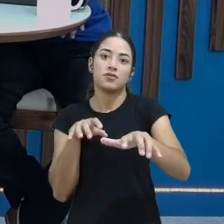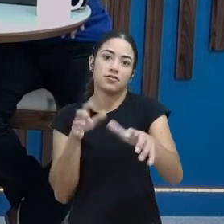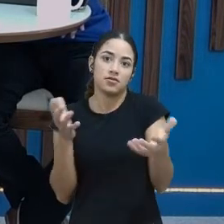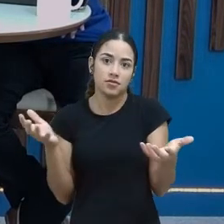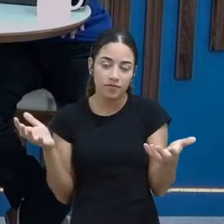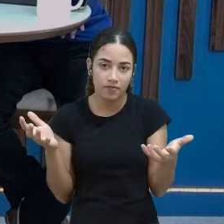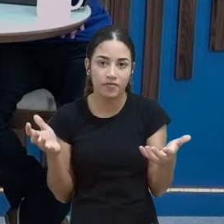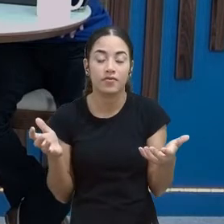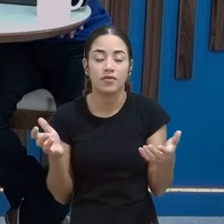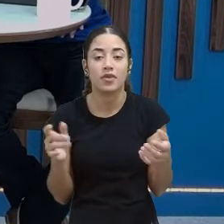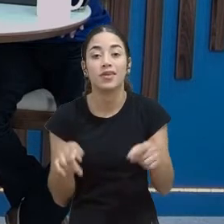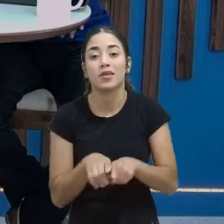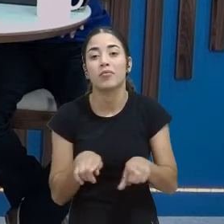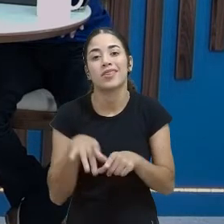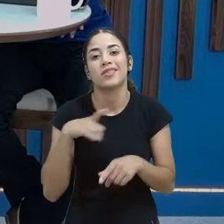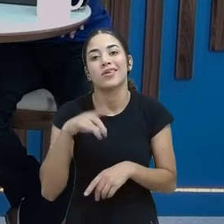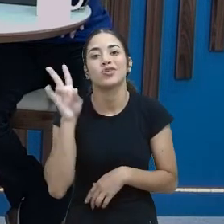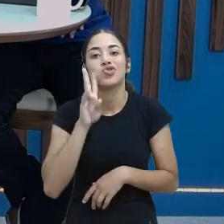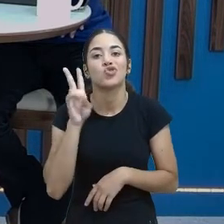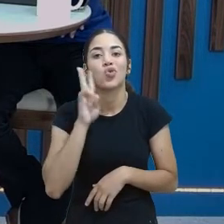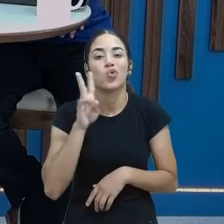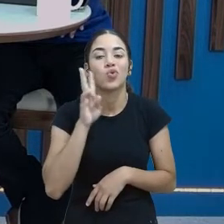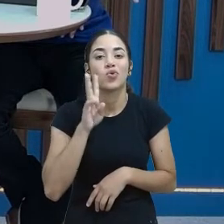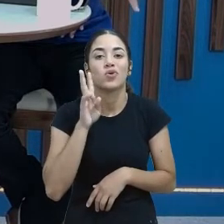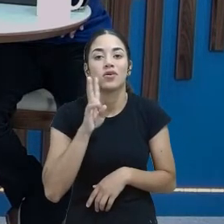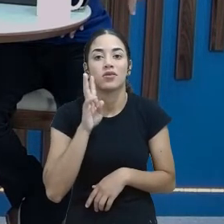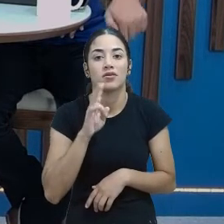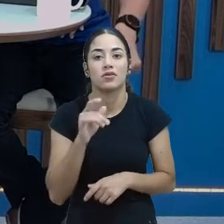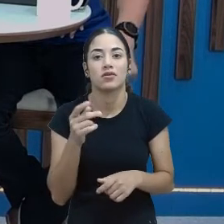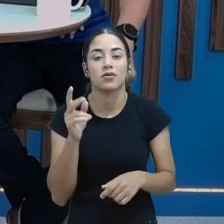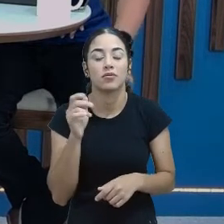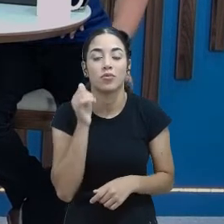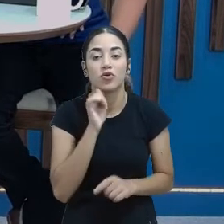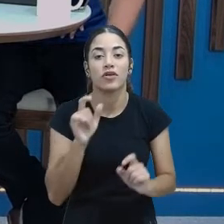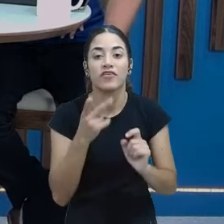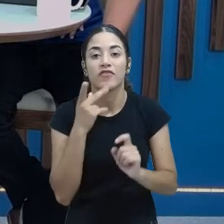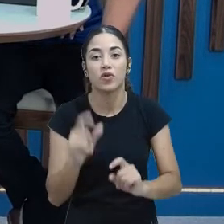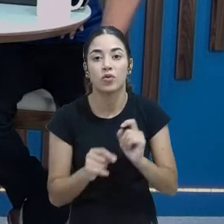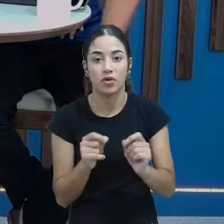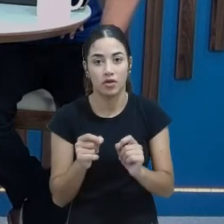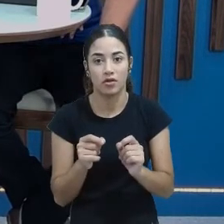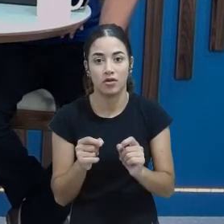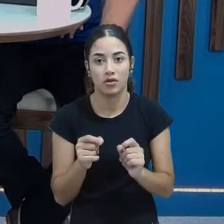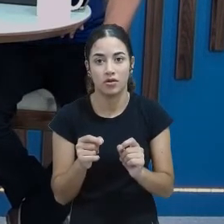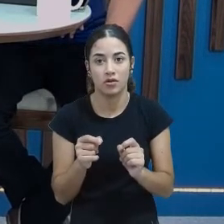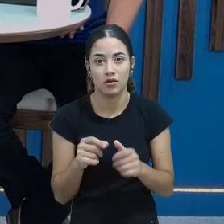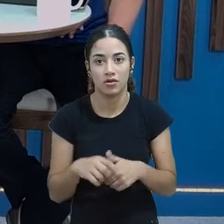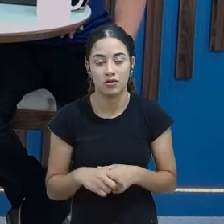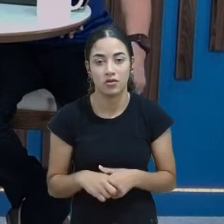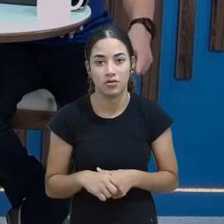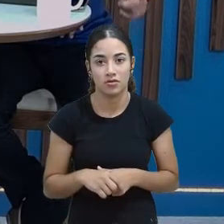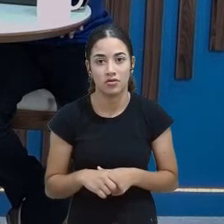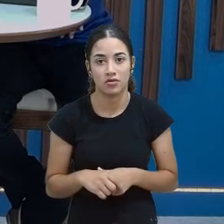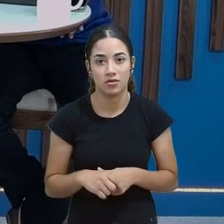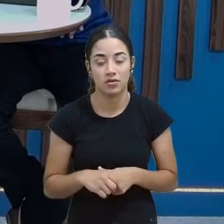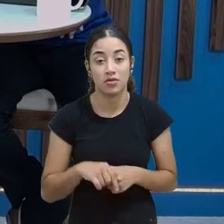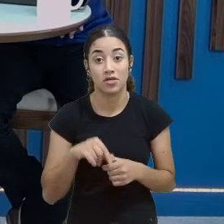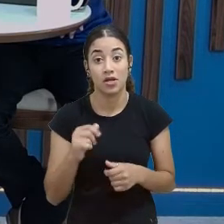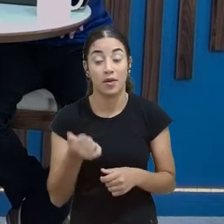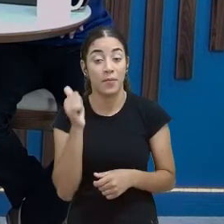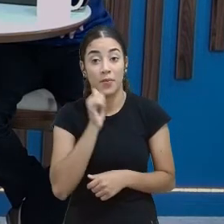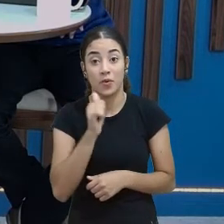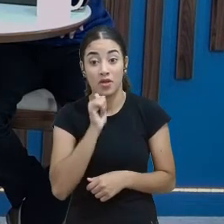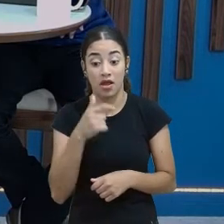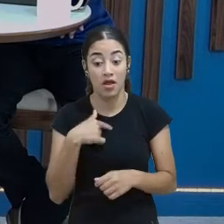ela sentou e um branco chegou e disse: se levanta que eu quero sentar nesse seu lugar. E ela não. Ela